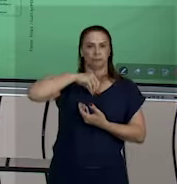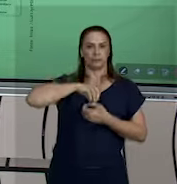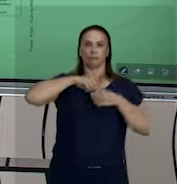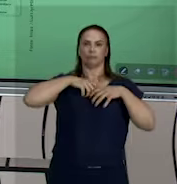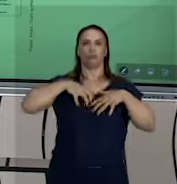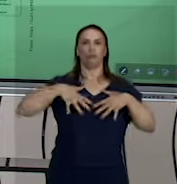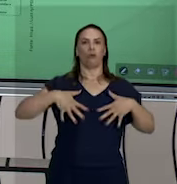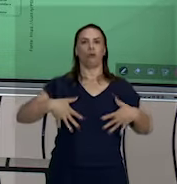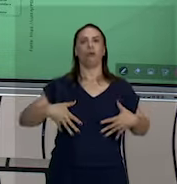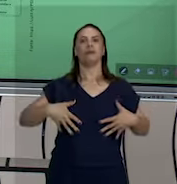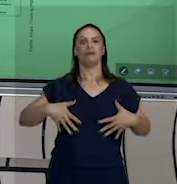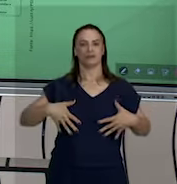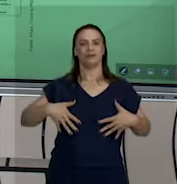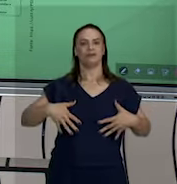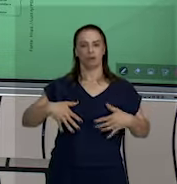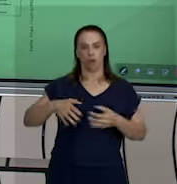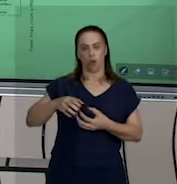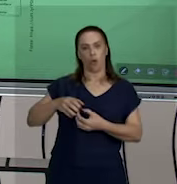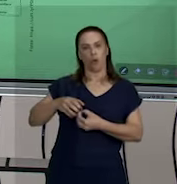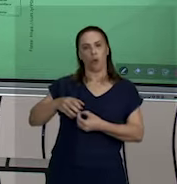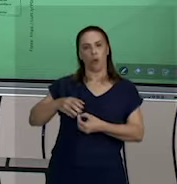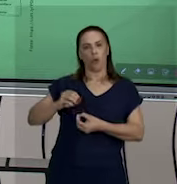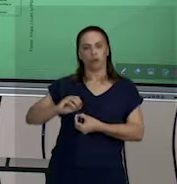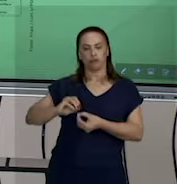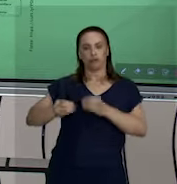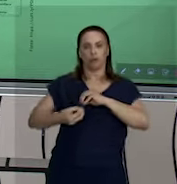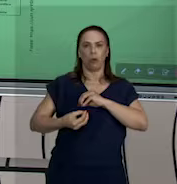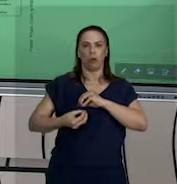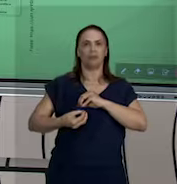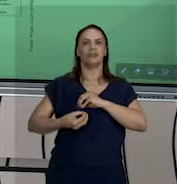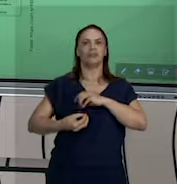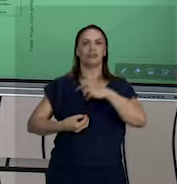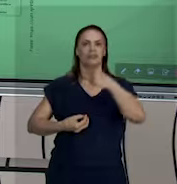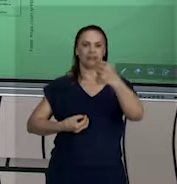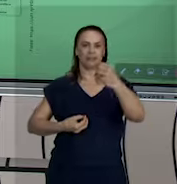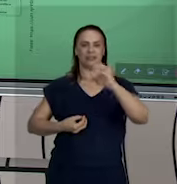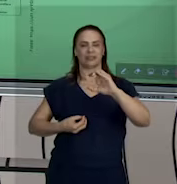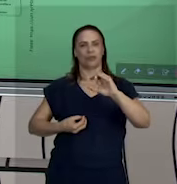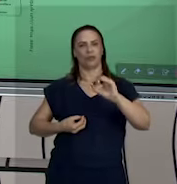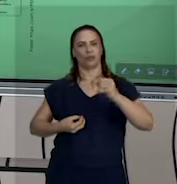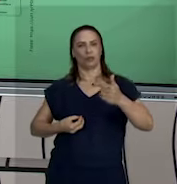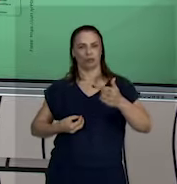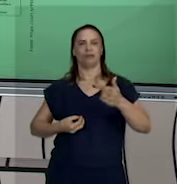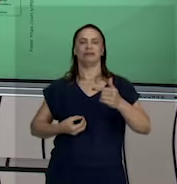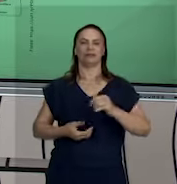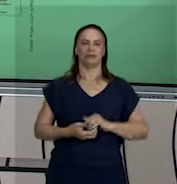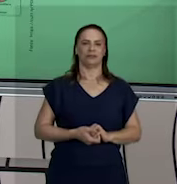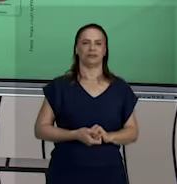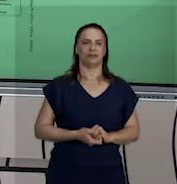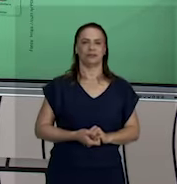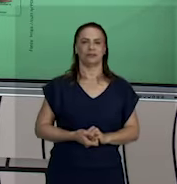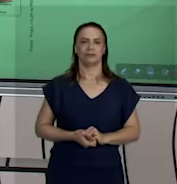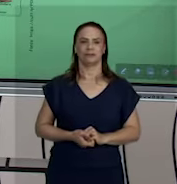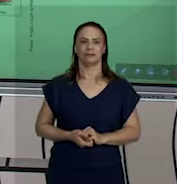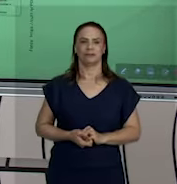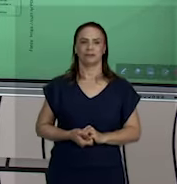até chegar no destino final, ok? Vamos dar sequência aqui.